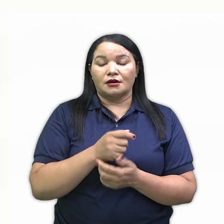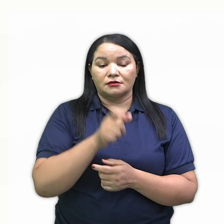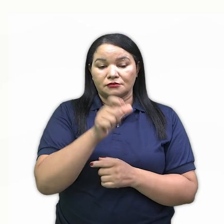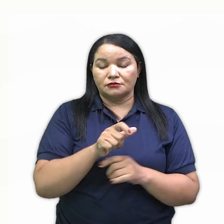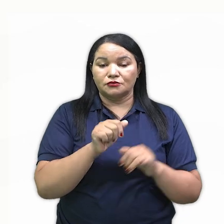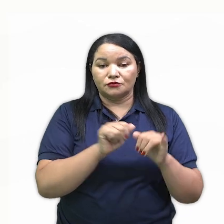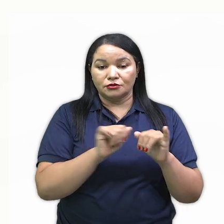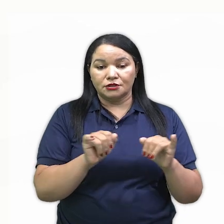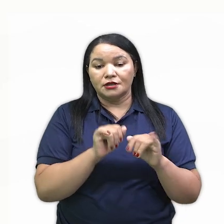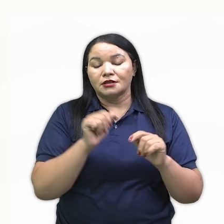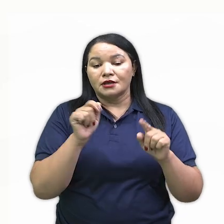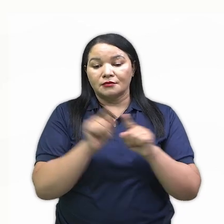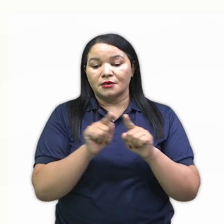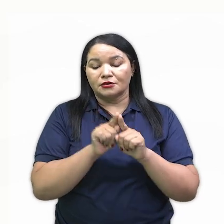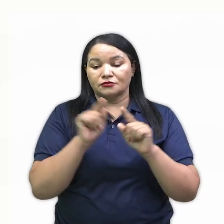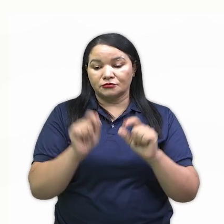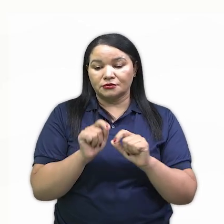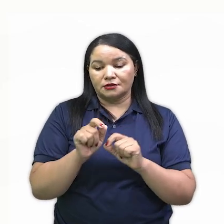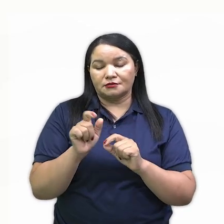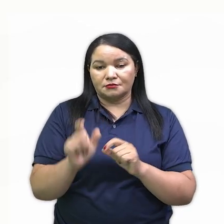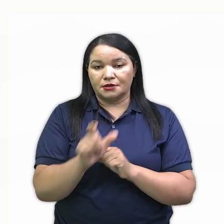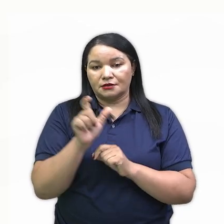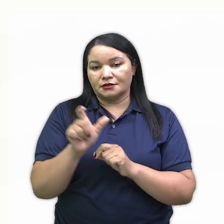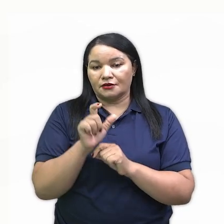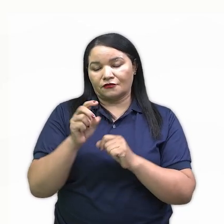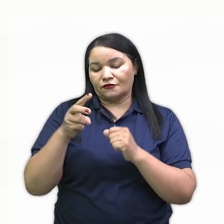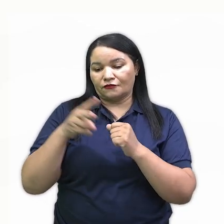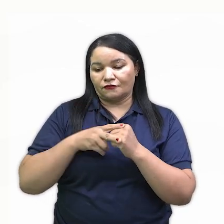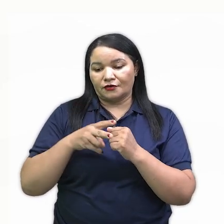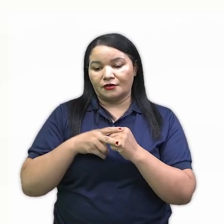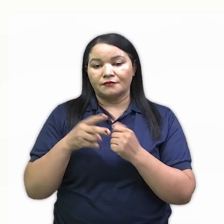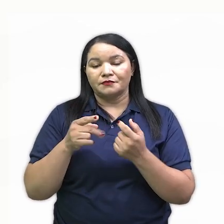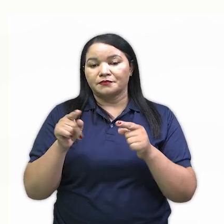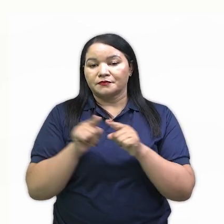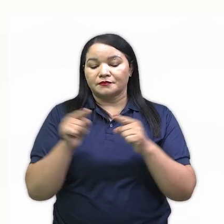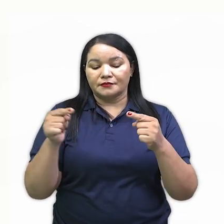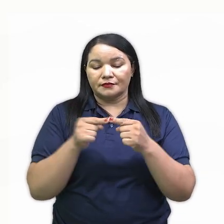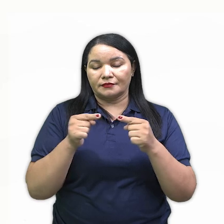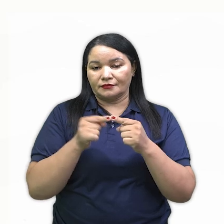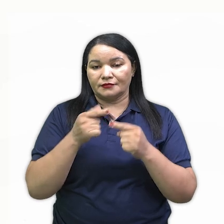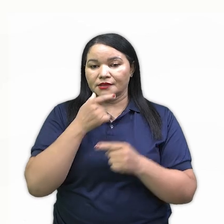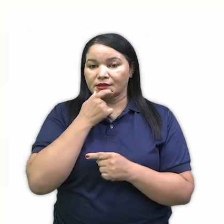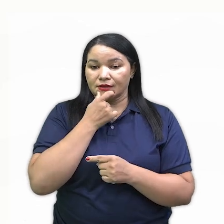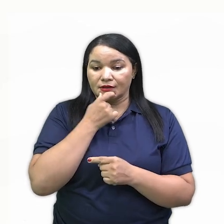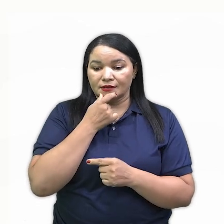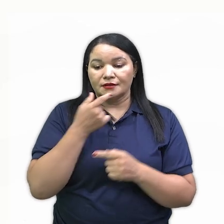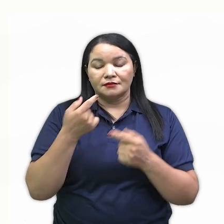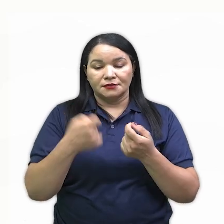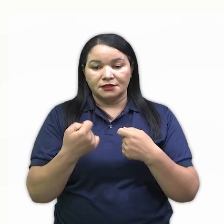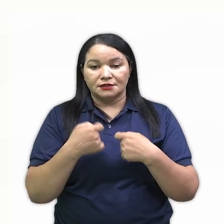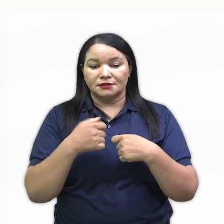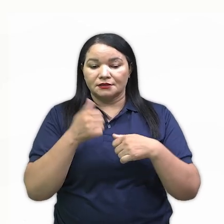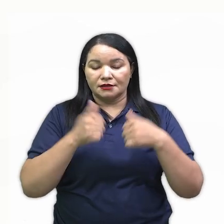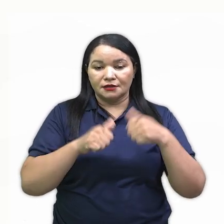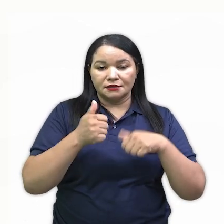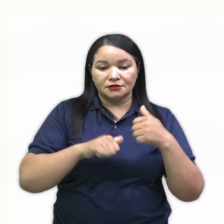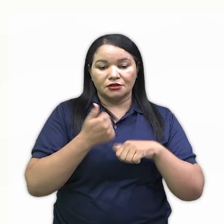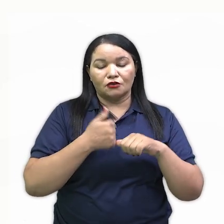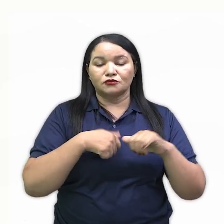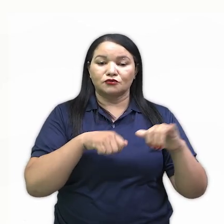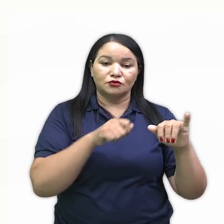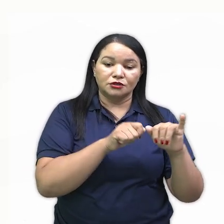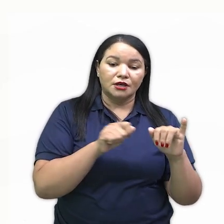do verbo to be, que vai ser was ou were, e para você colocar corretamente, analise o sujeito que está na frase, para